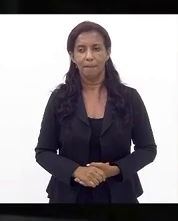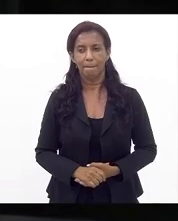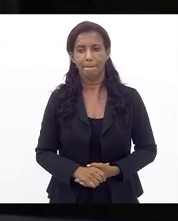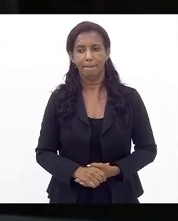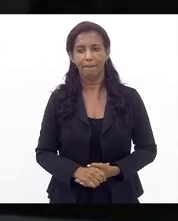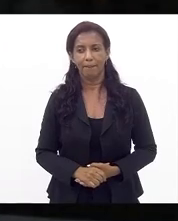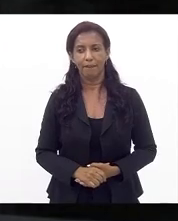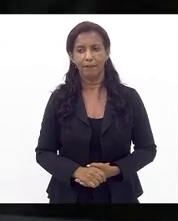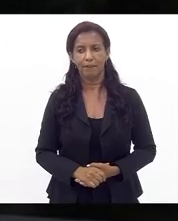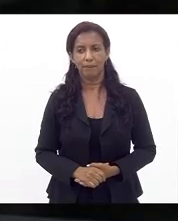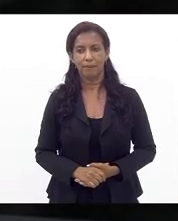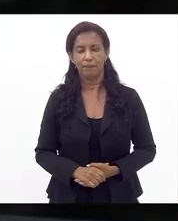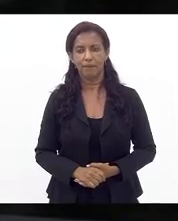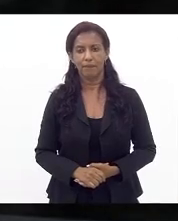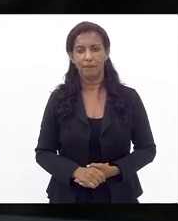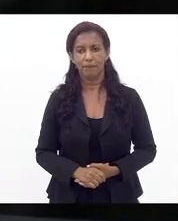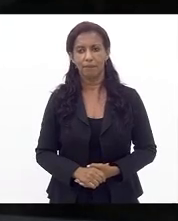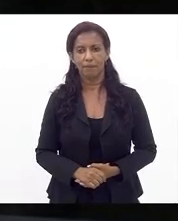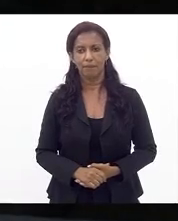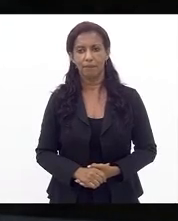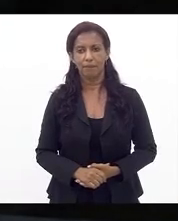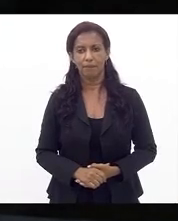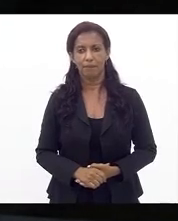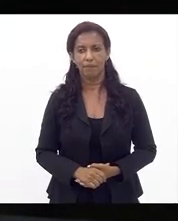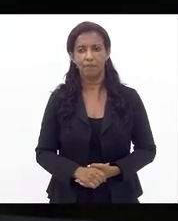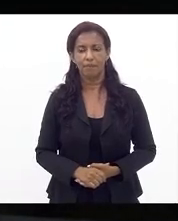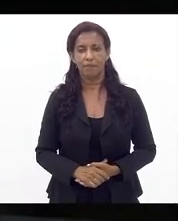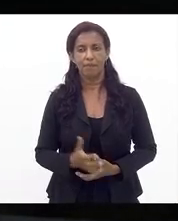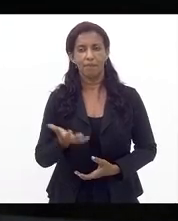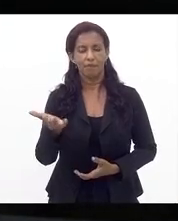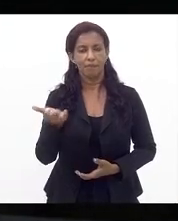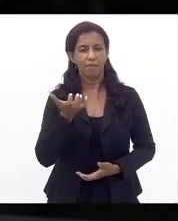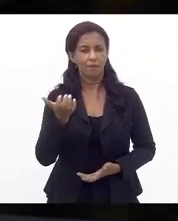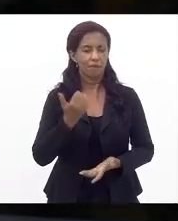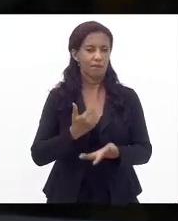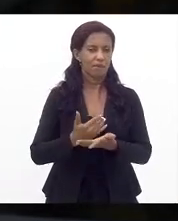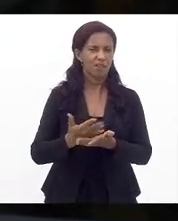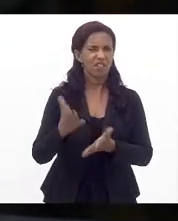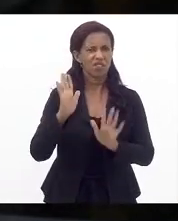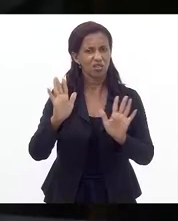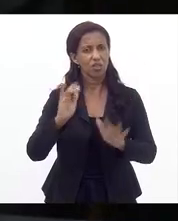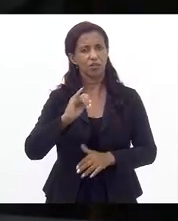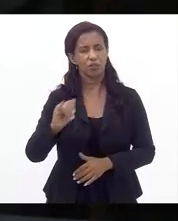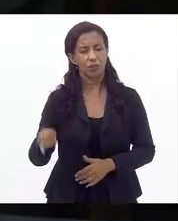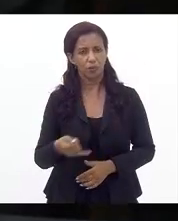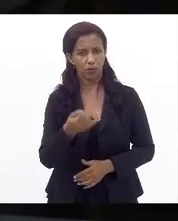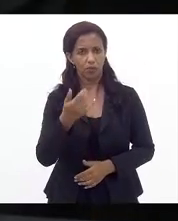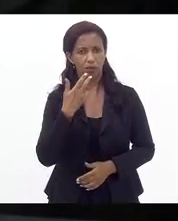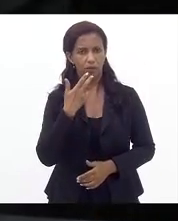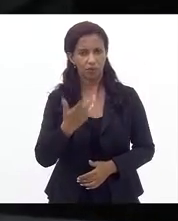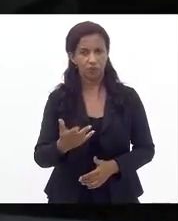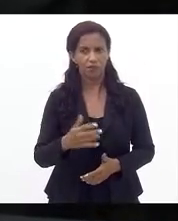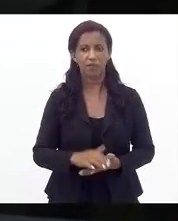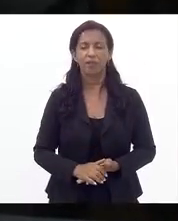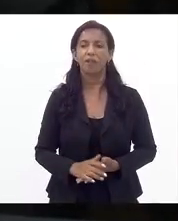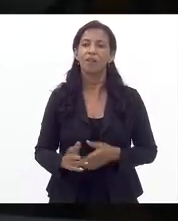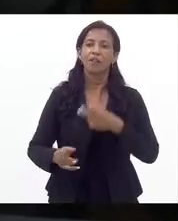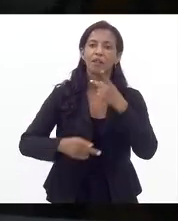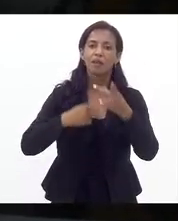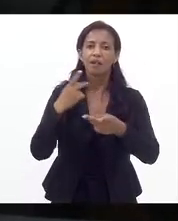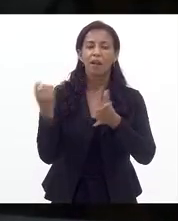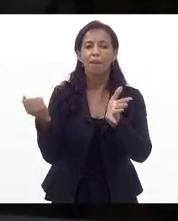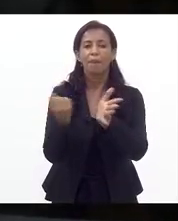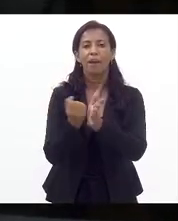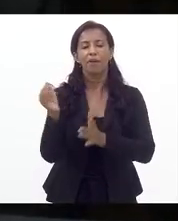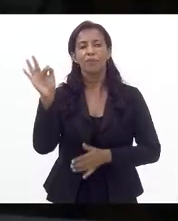eu queria inicialmente dizer eu tive oportunidade aqui e falar sobre